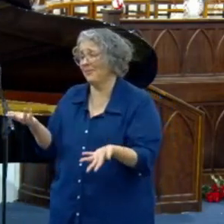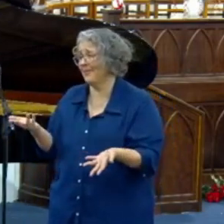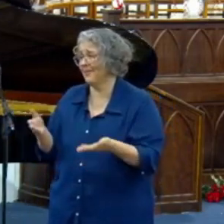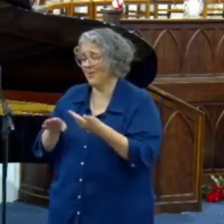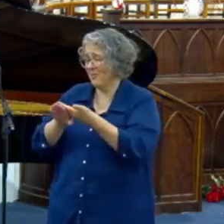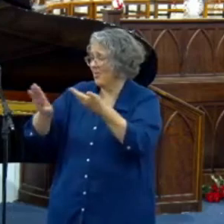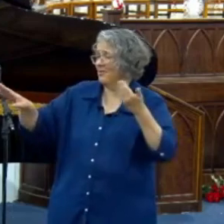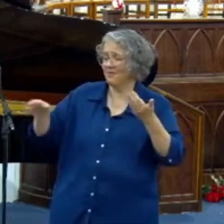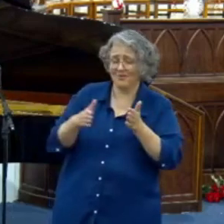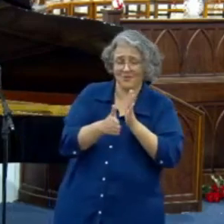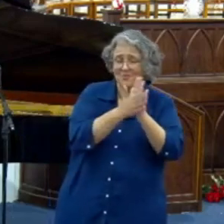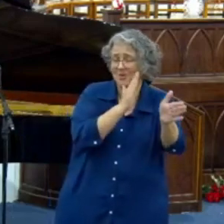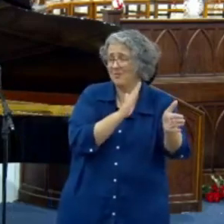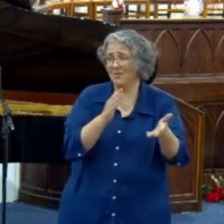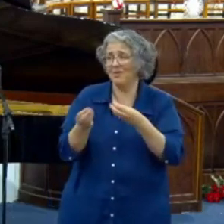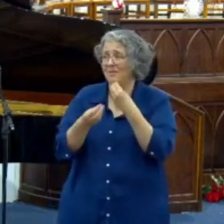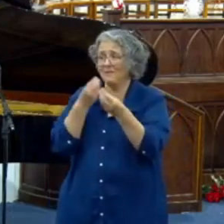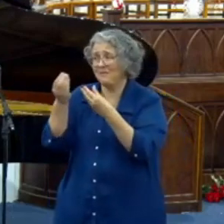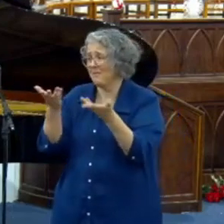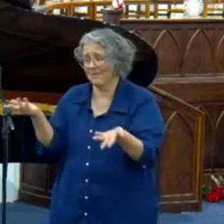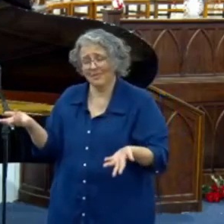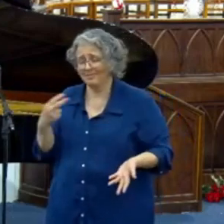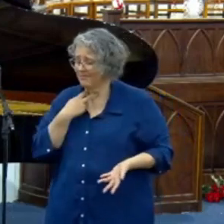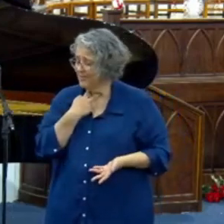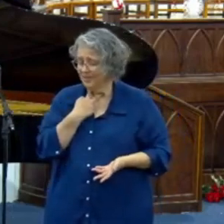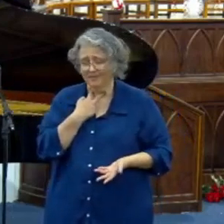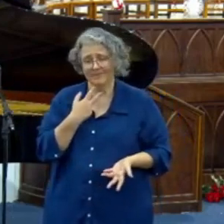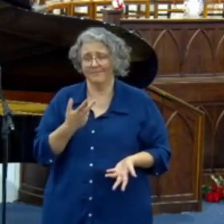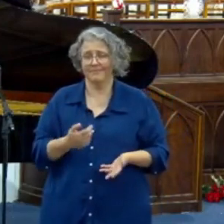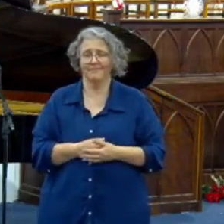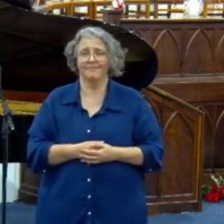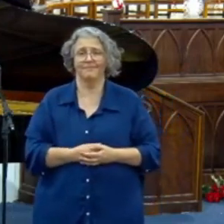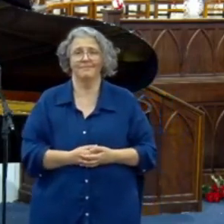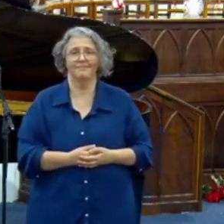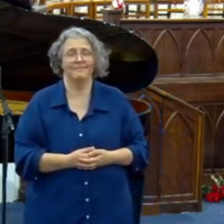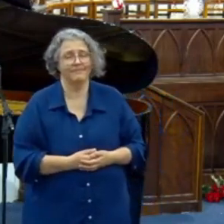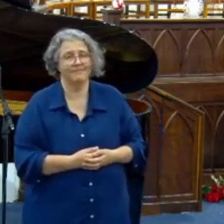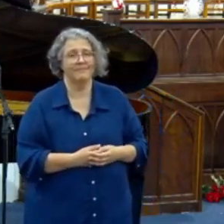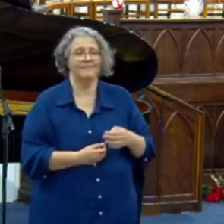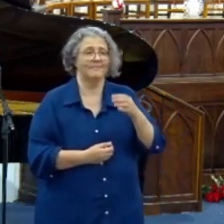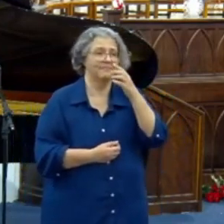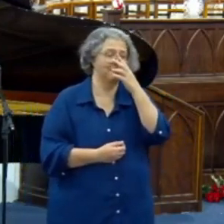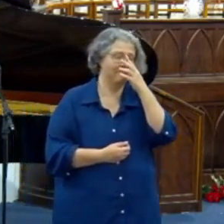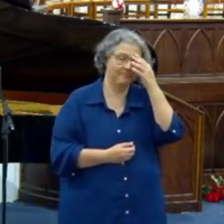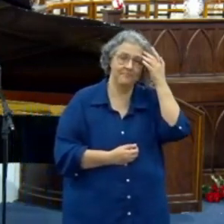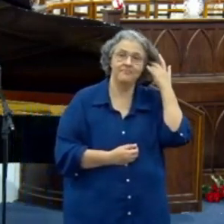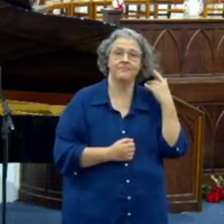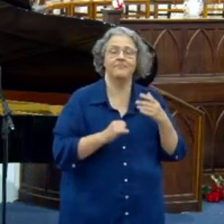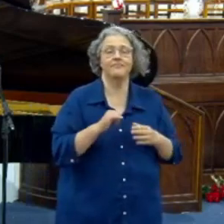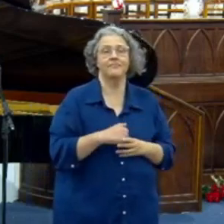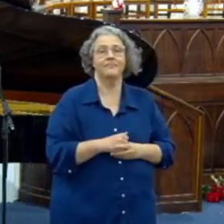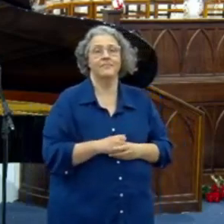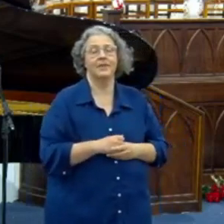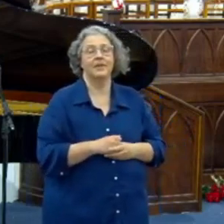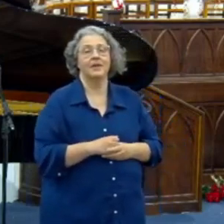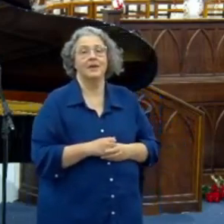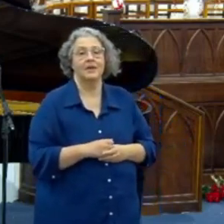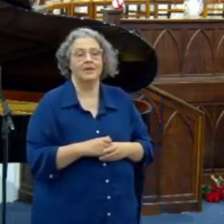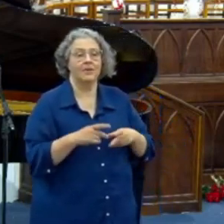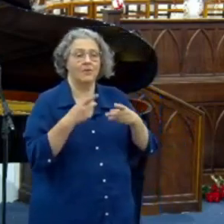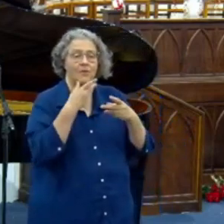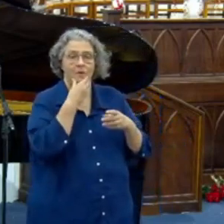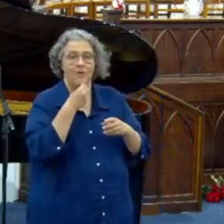preço do discipulado pessoal. Por isso, novamente, J.C. Riley diz, o discipulado